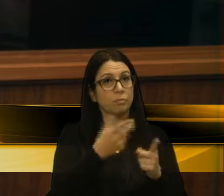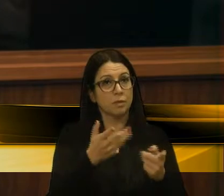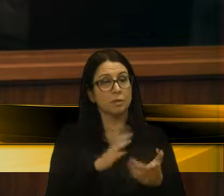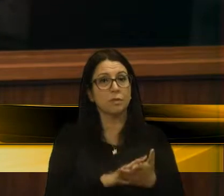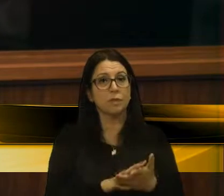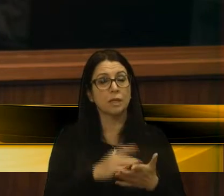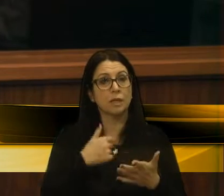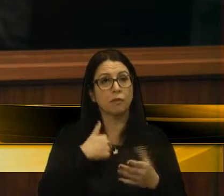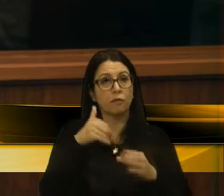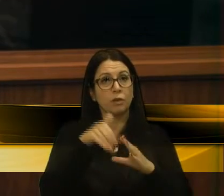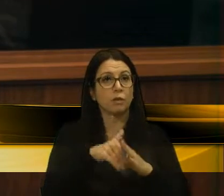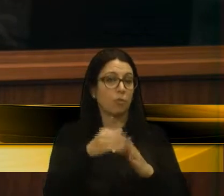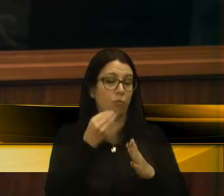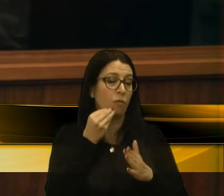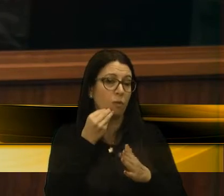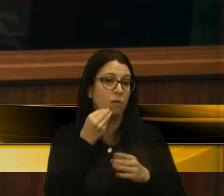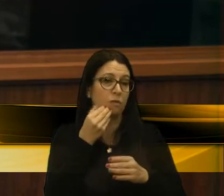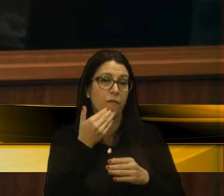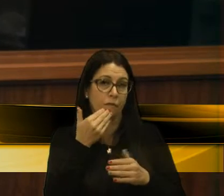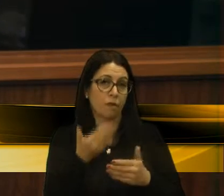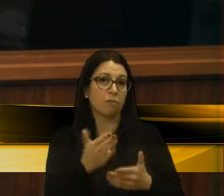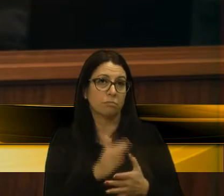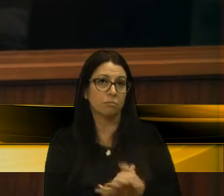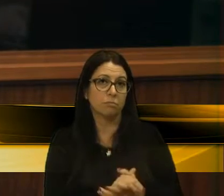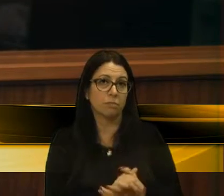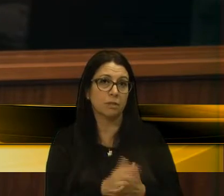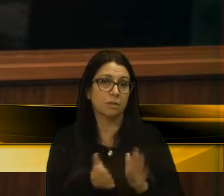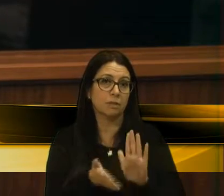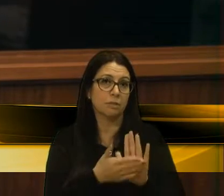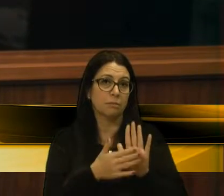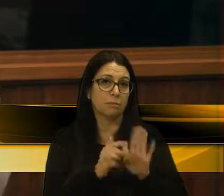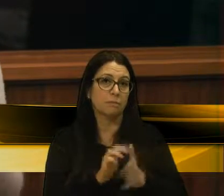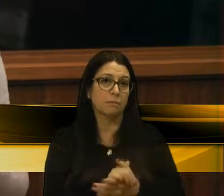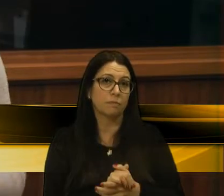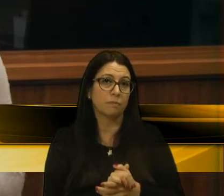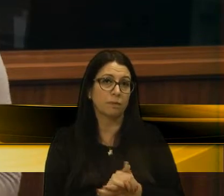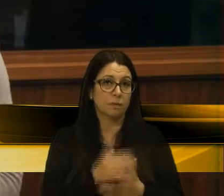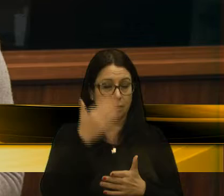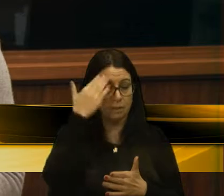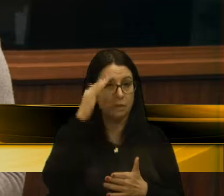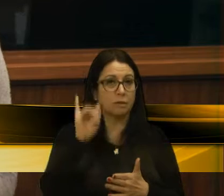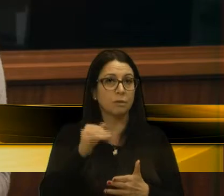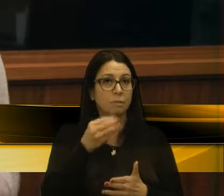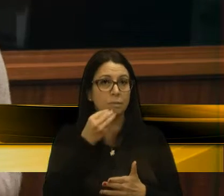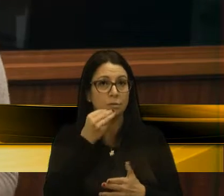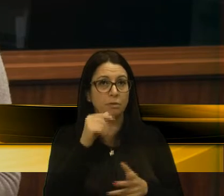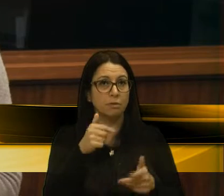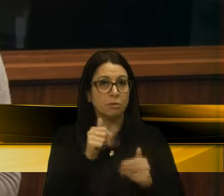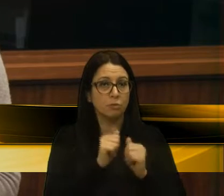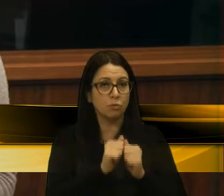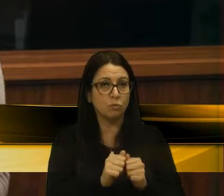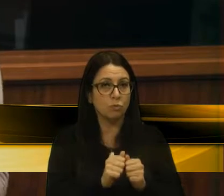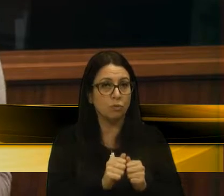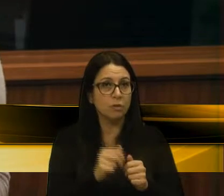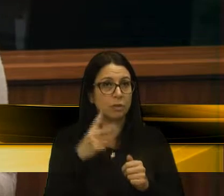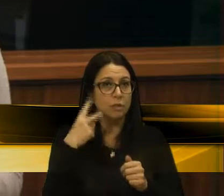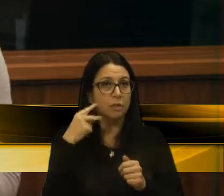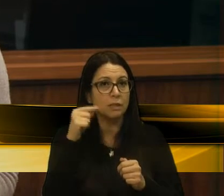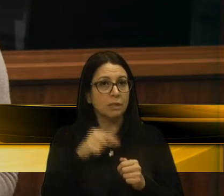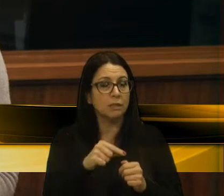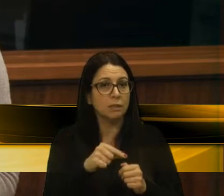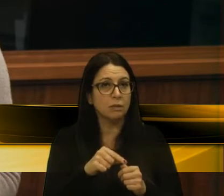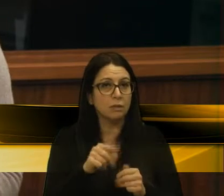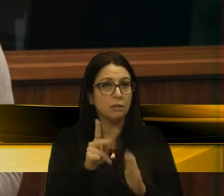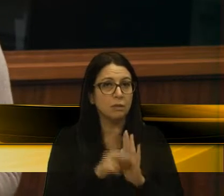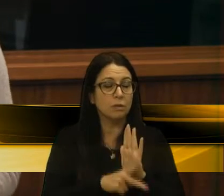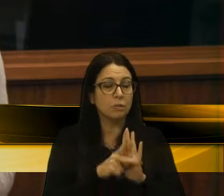eu votarei, obviamente, favorável à proposta. Agradeço a oportunidade de ter trabalhado com os vereadores nesse